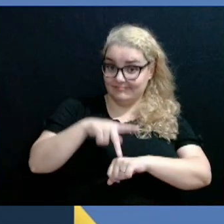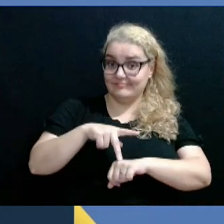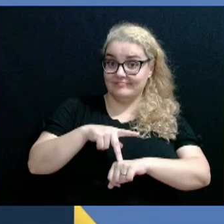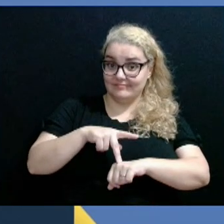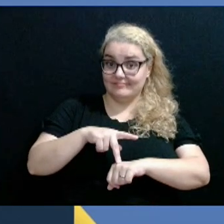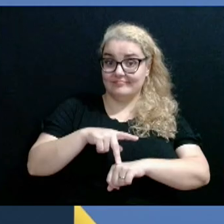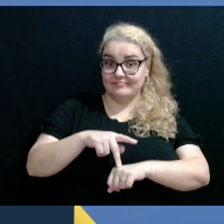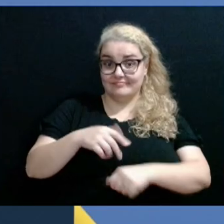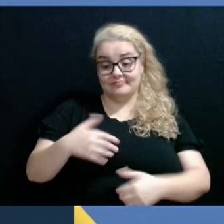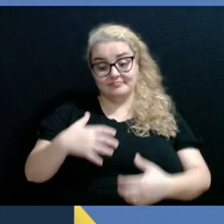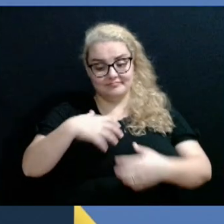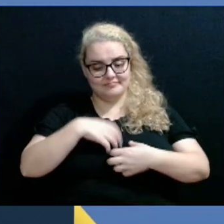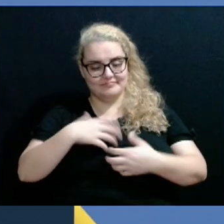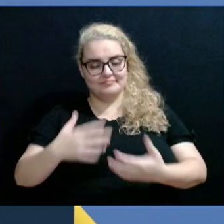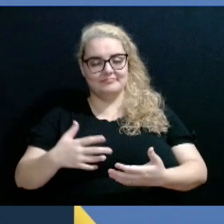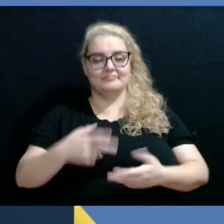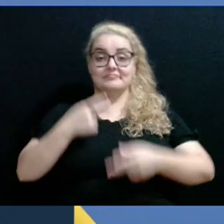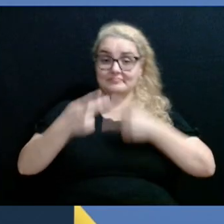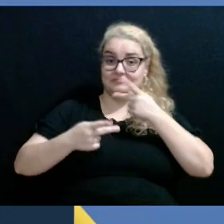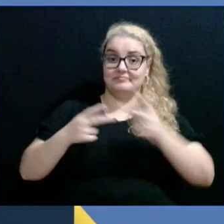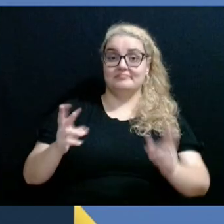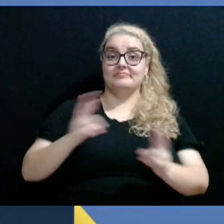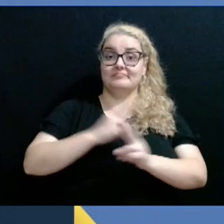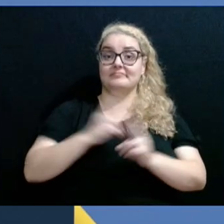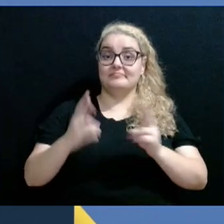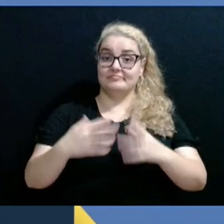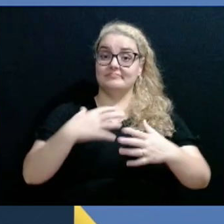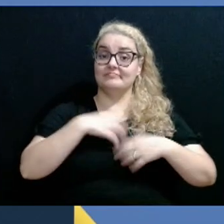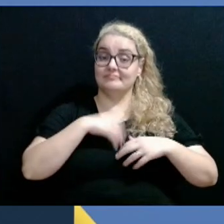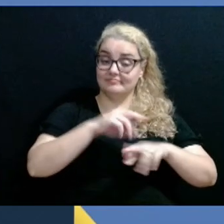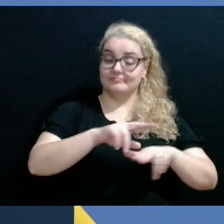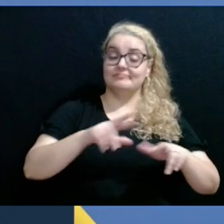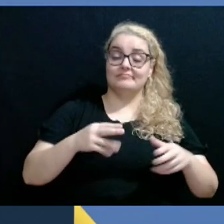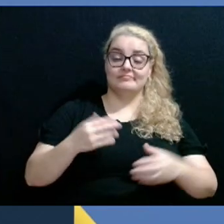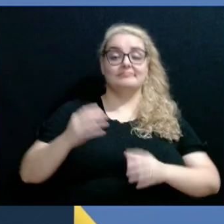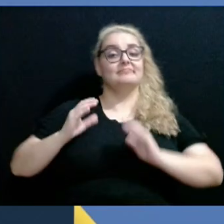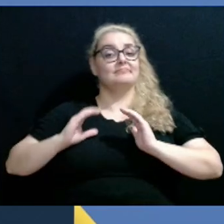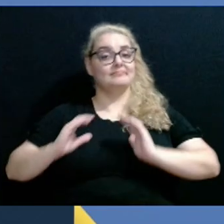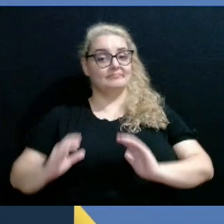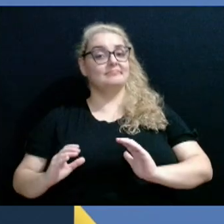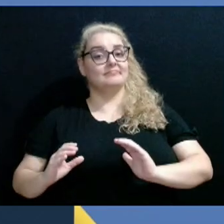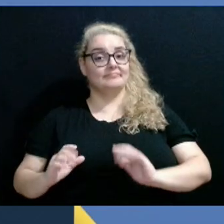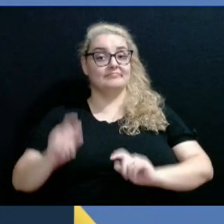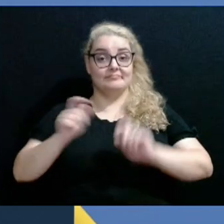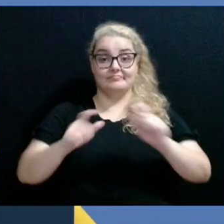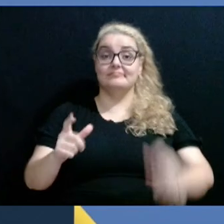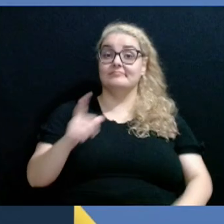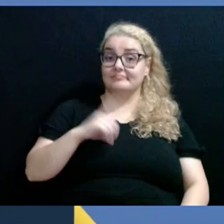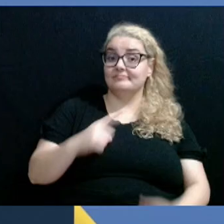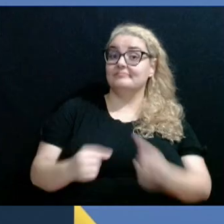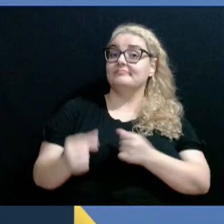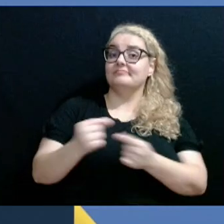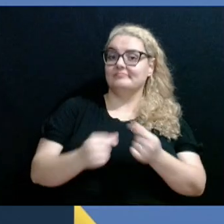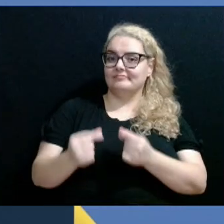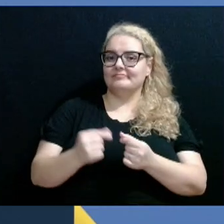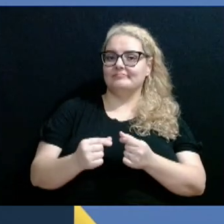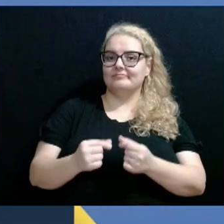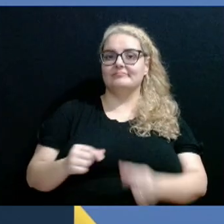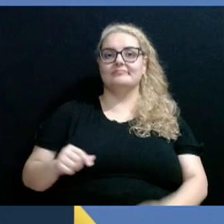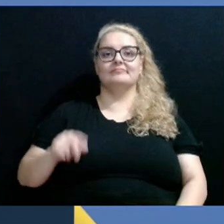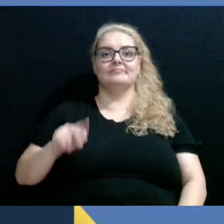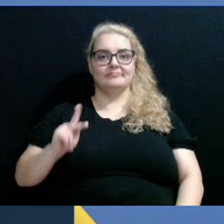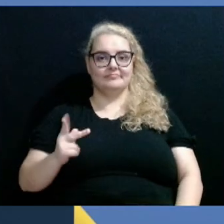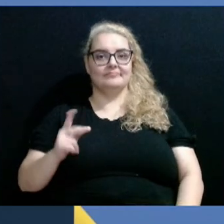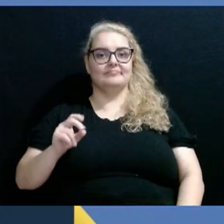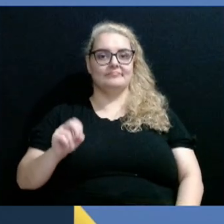forma como aborda a relação emocional e comportamental que as pessoas têm com o dinheiro. Para Housel, o